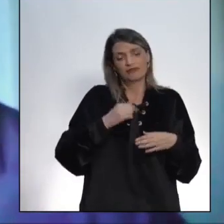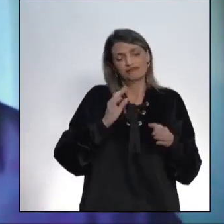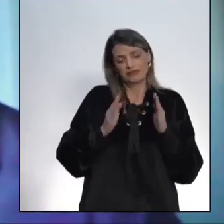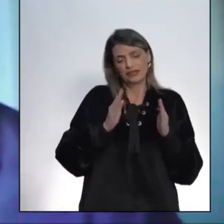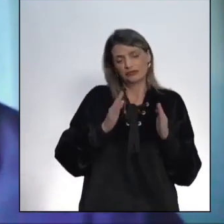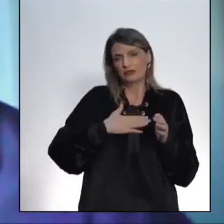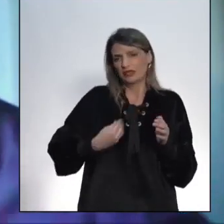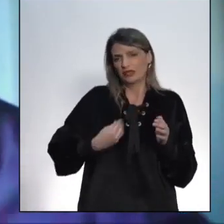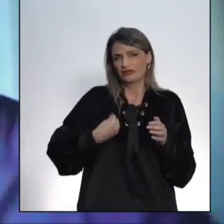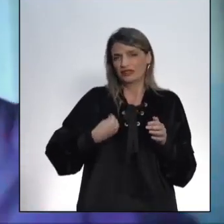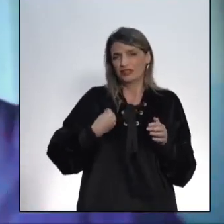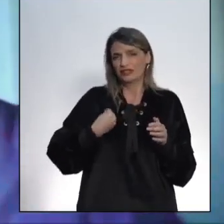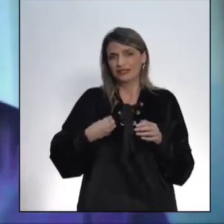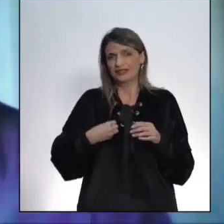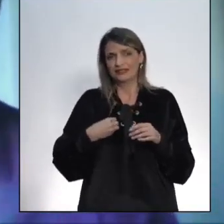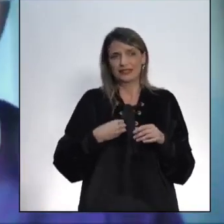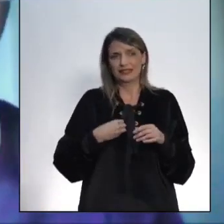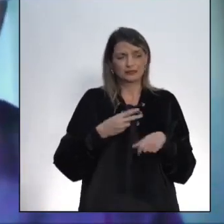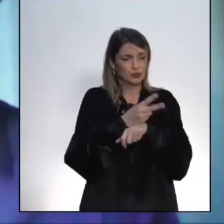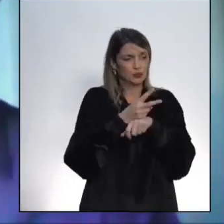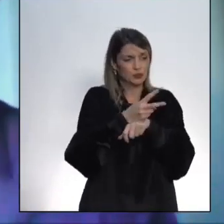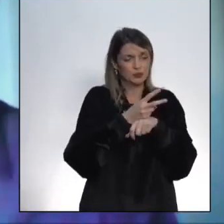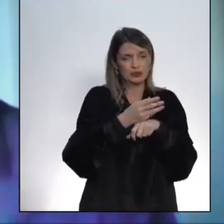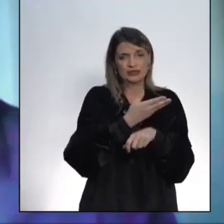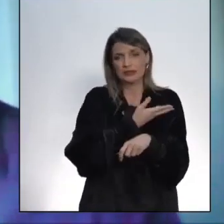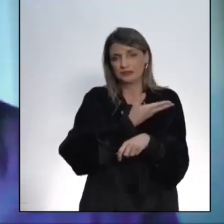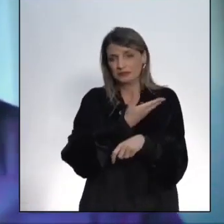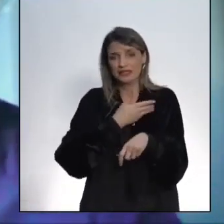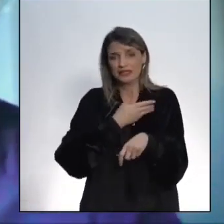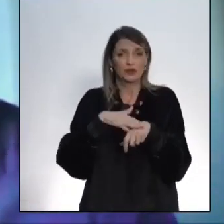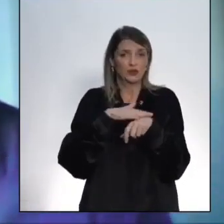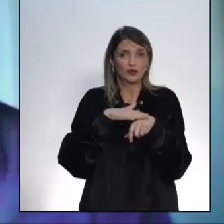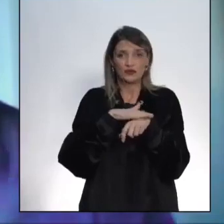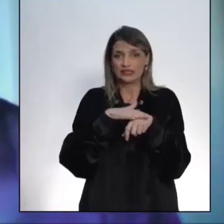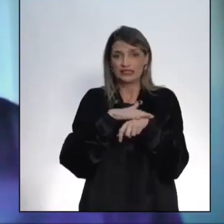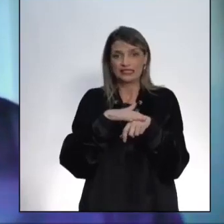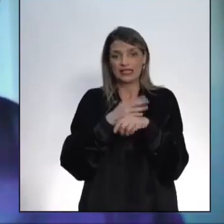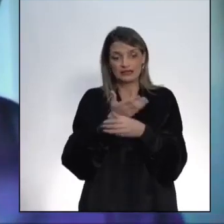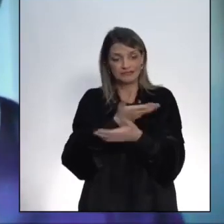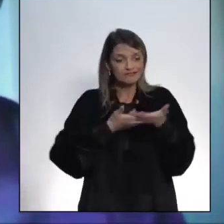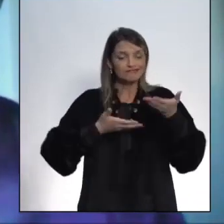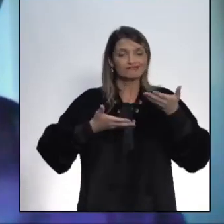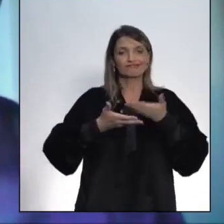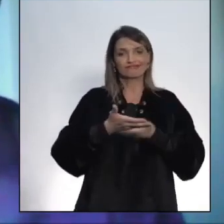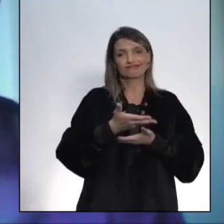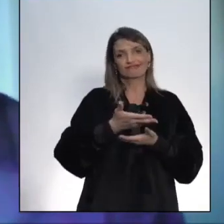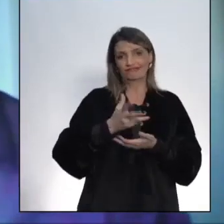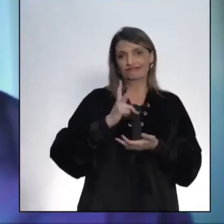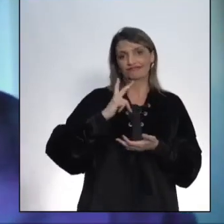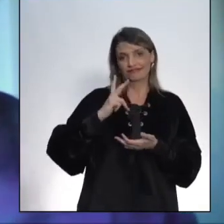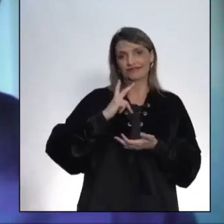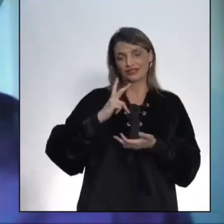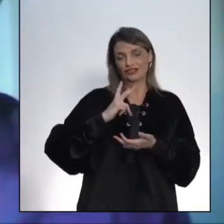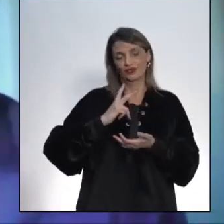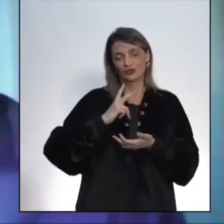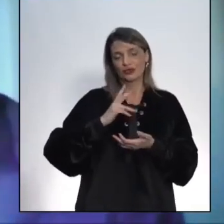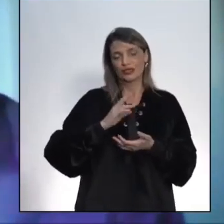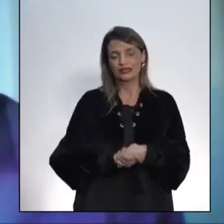aos amigos e, enfim, e acabei buscando uma interação pessoal e social